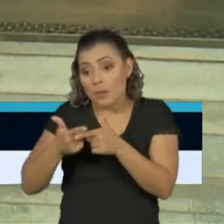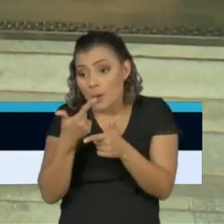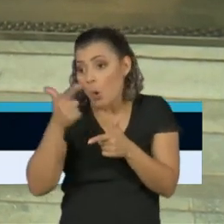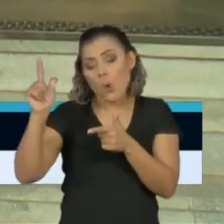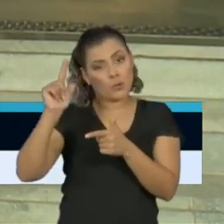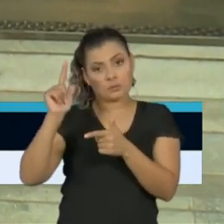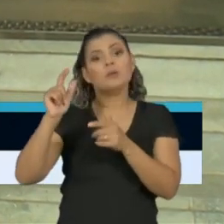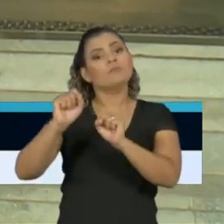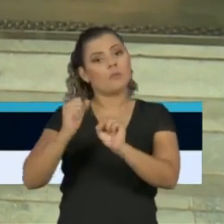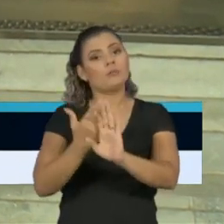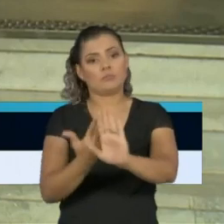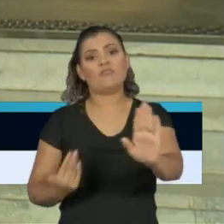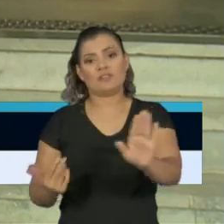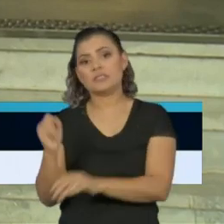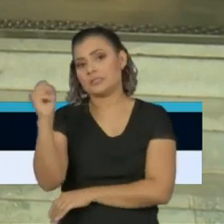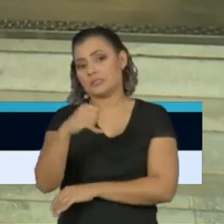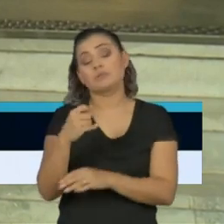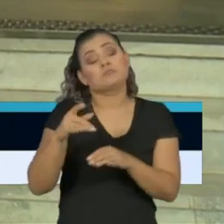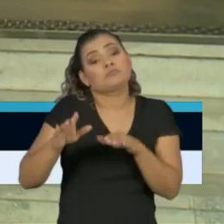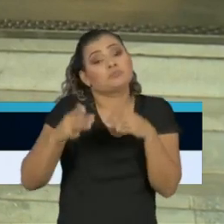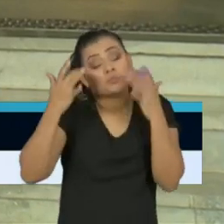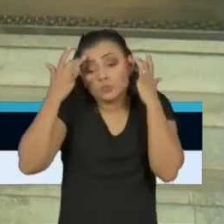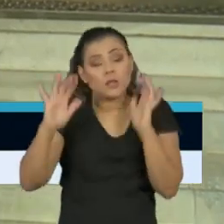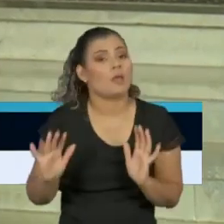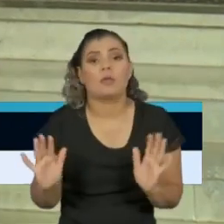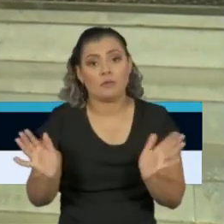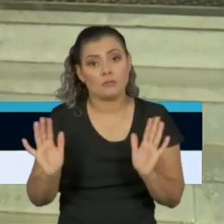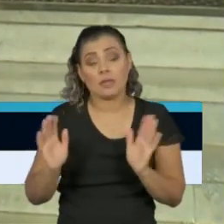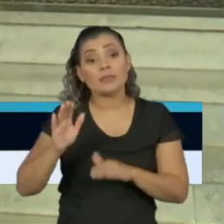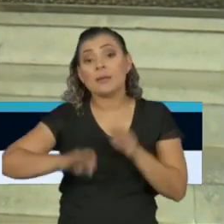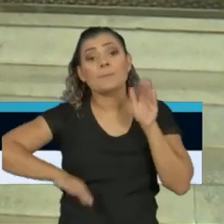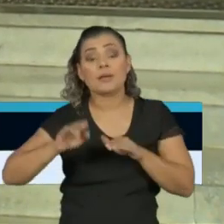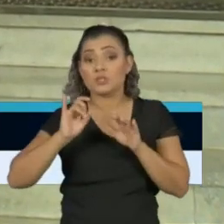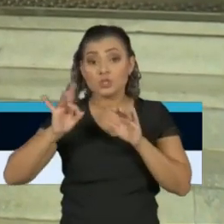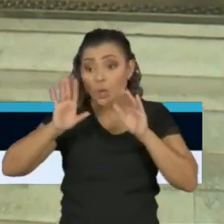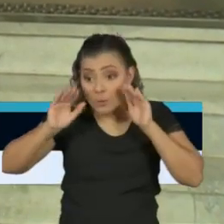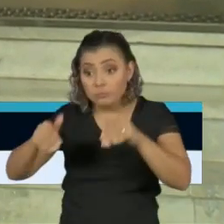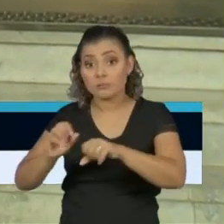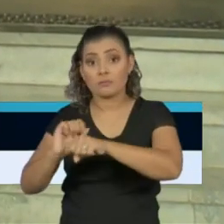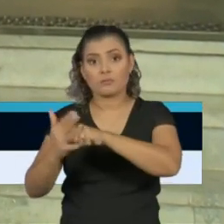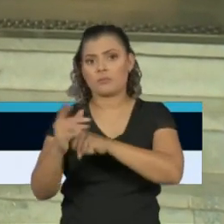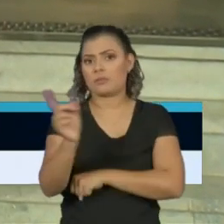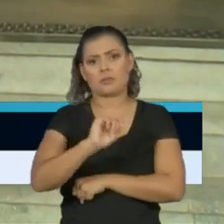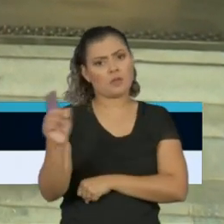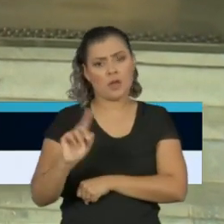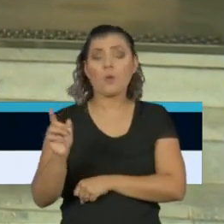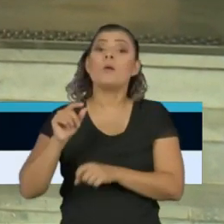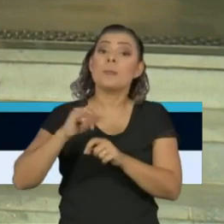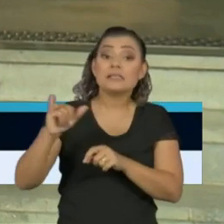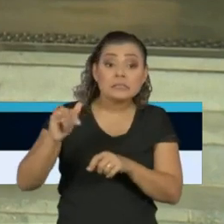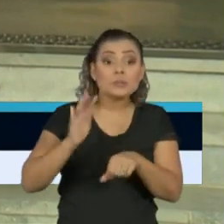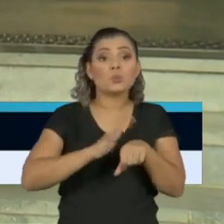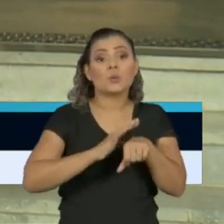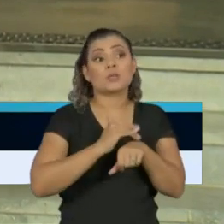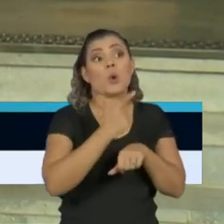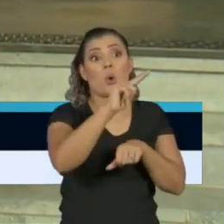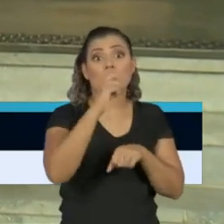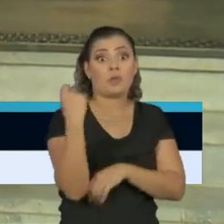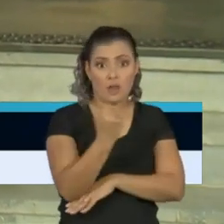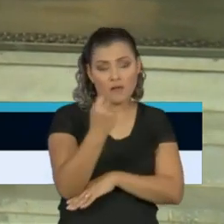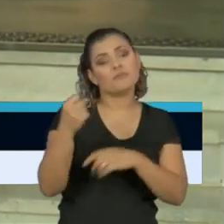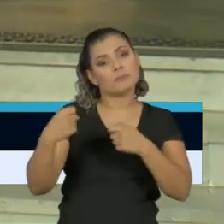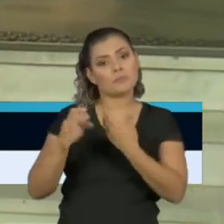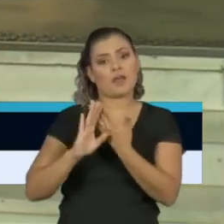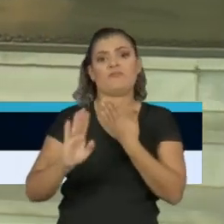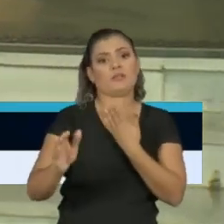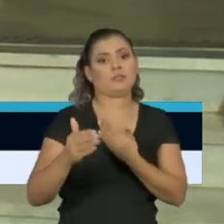disse, do porquê que causou aquilo. Não é exclusivamente com relação ao coronavírus.